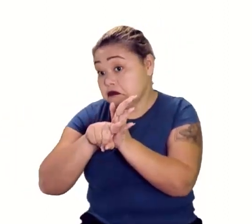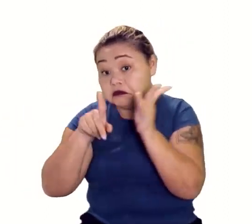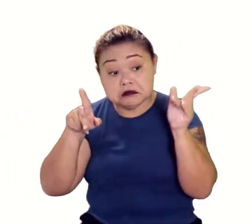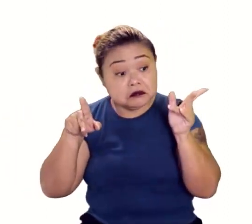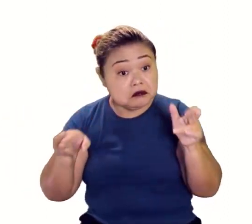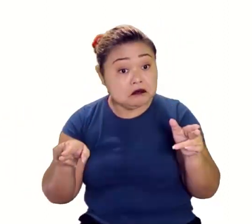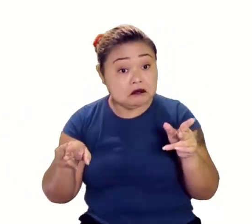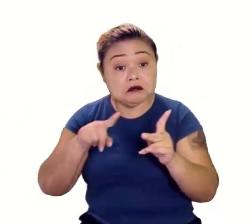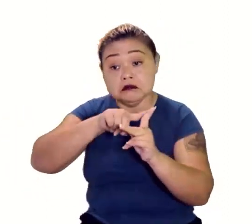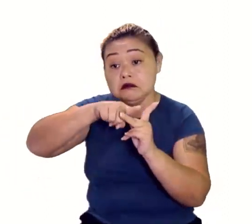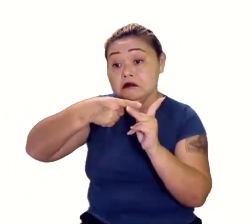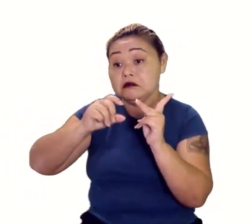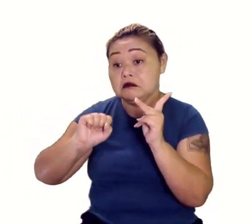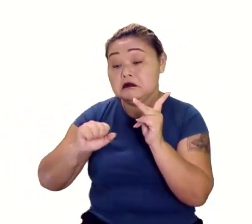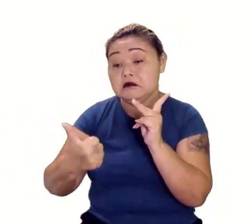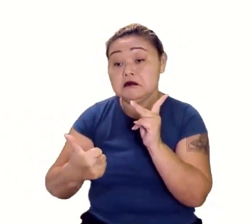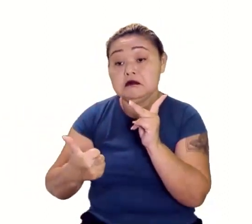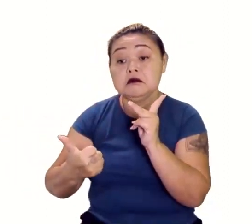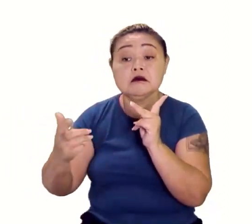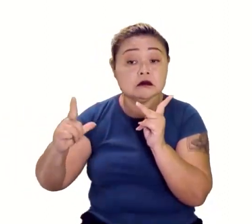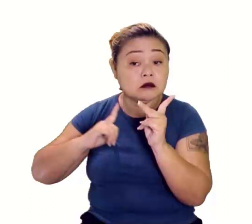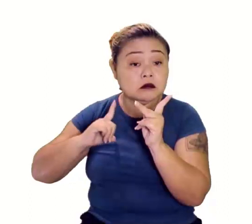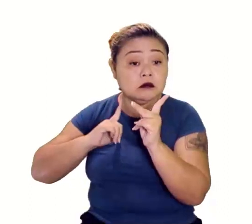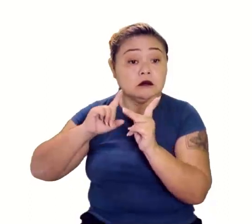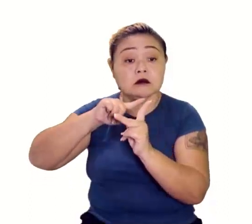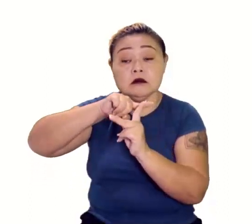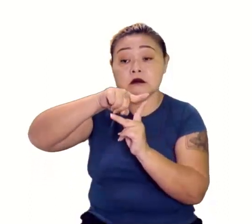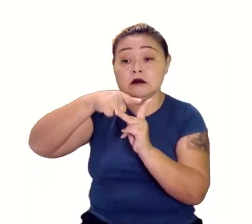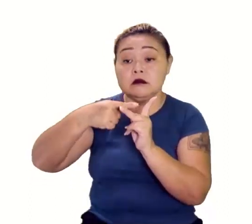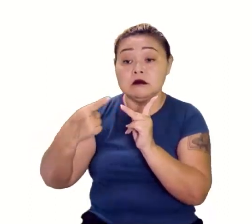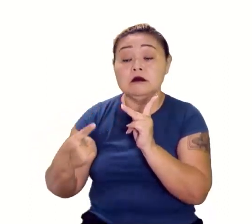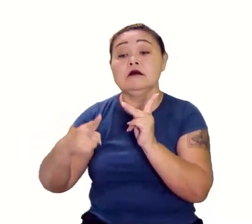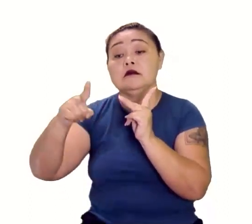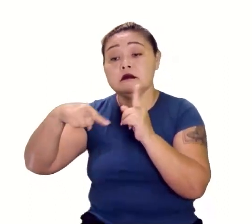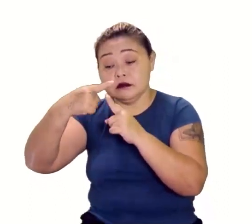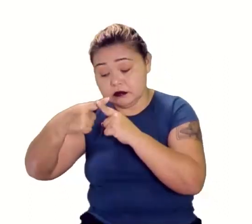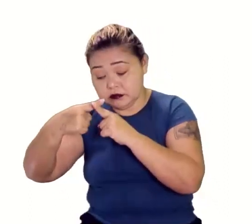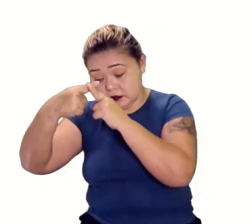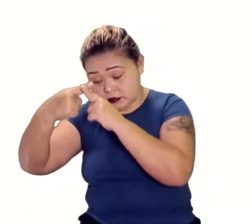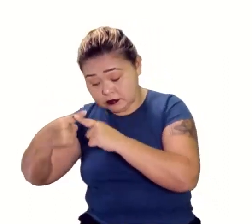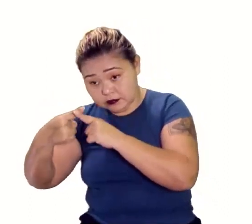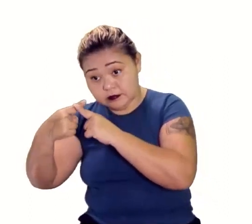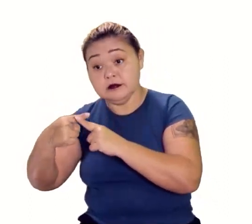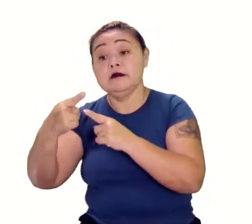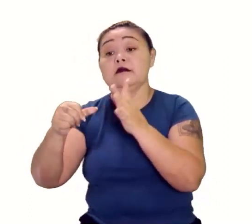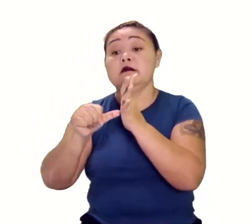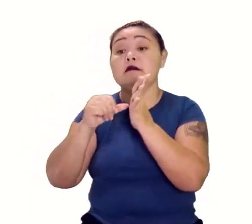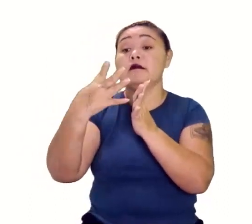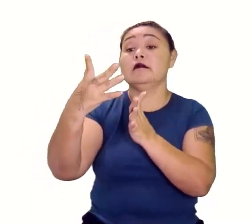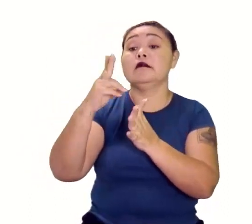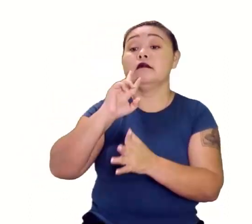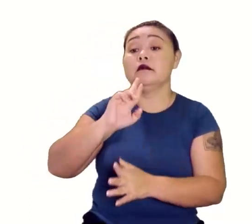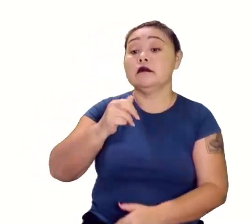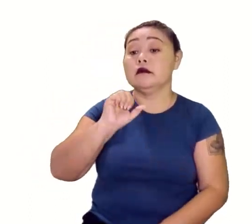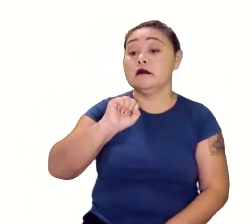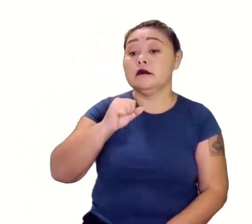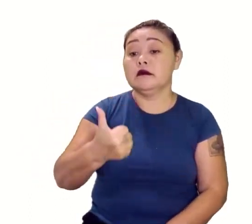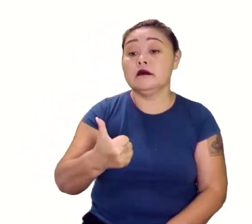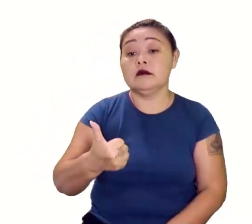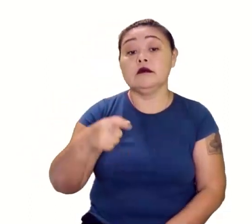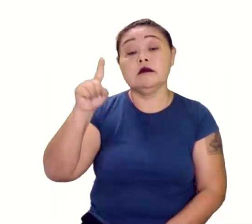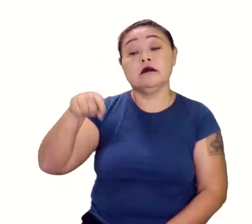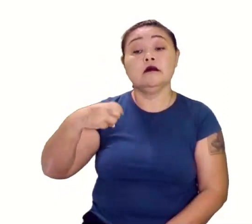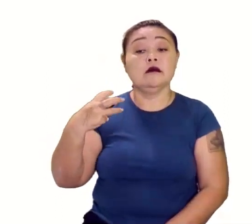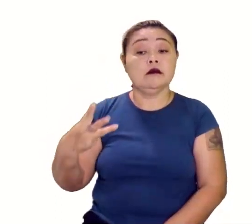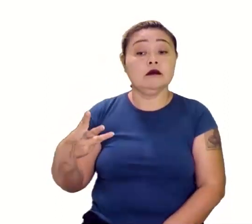81, qual é o número? Eu lembro da aula. Na aula teve. Qual é o número que ele vezes ele vezes ele vezes ele 4 vezes dá 81? É o 3.